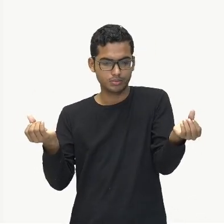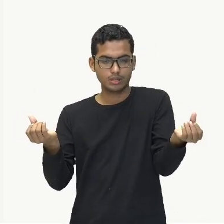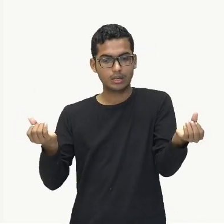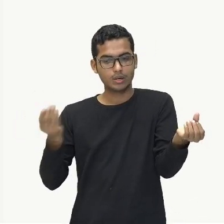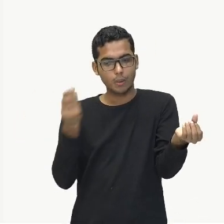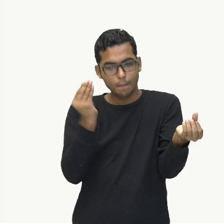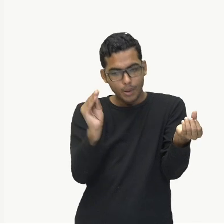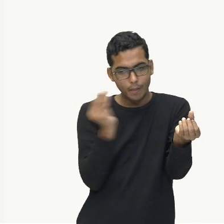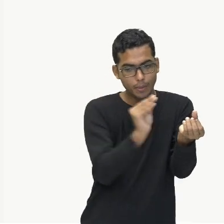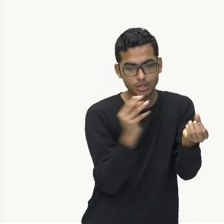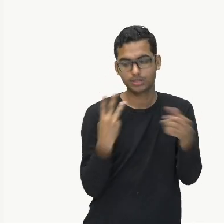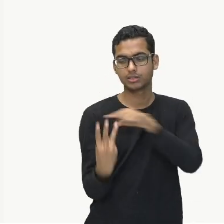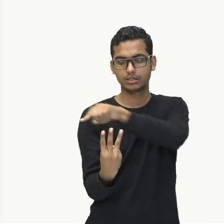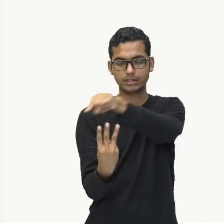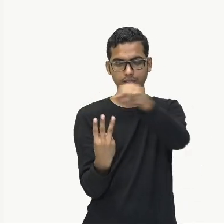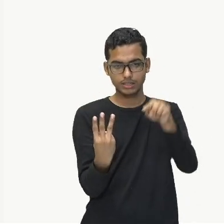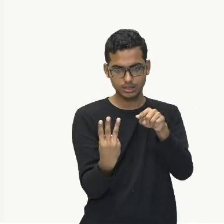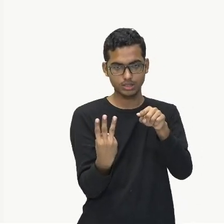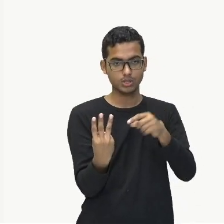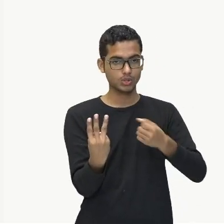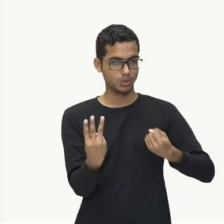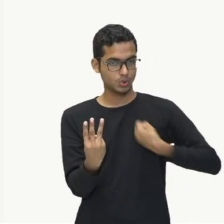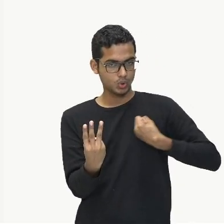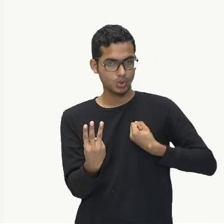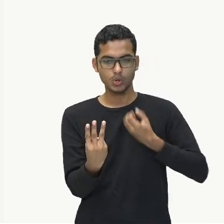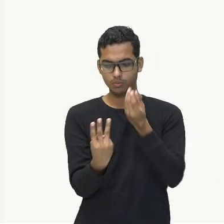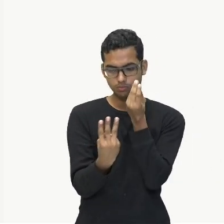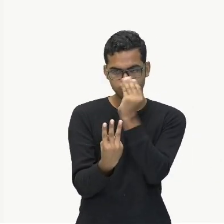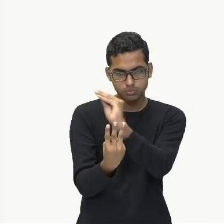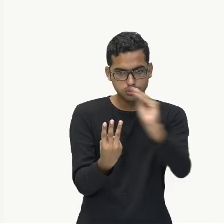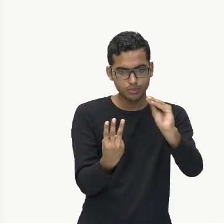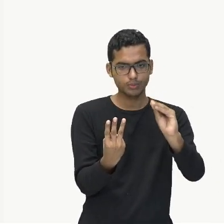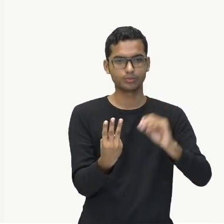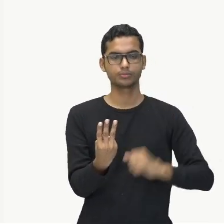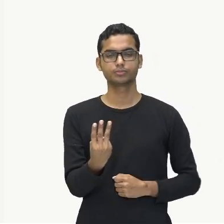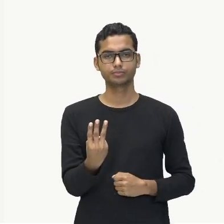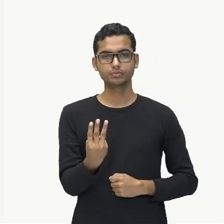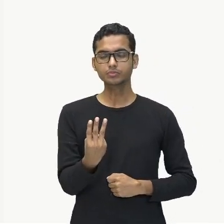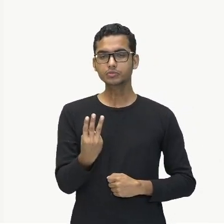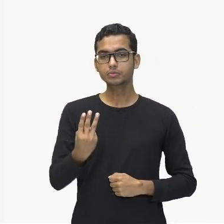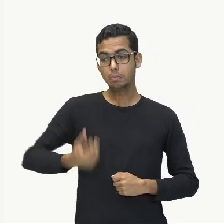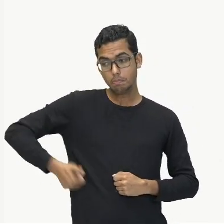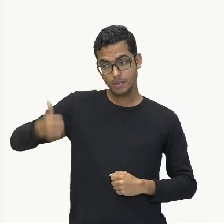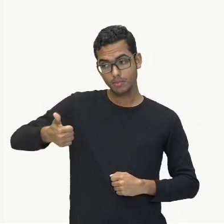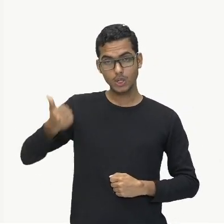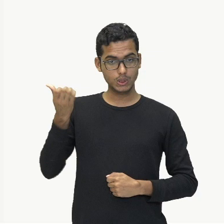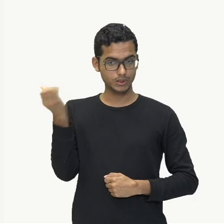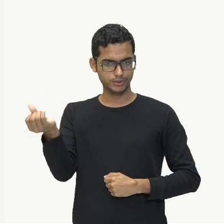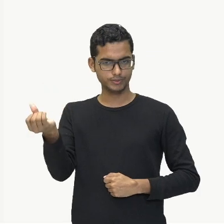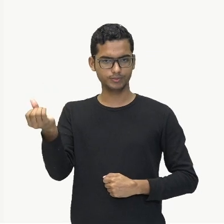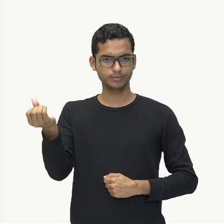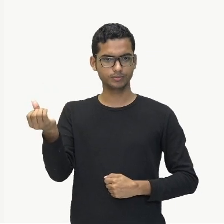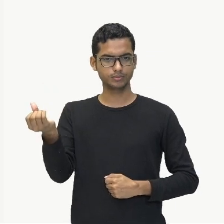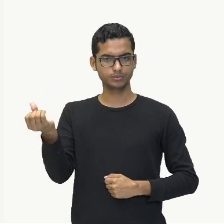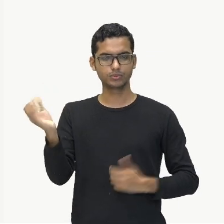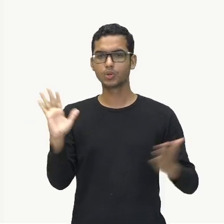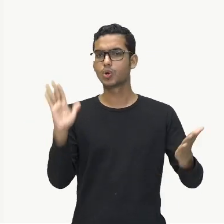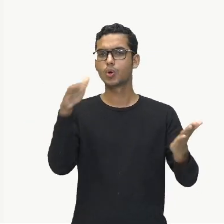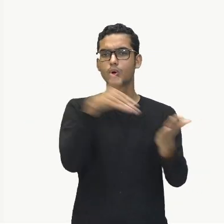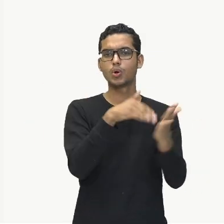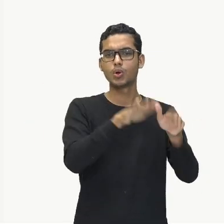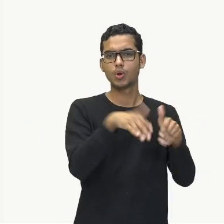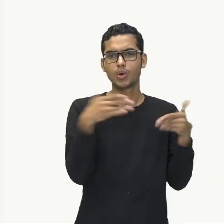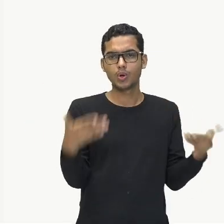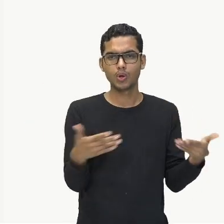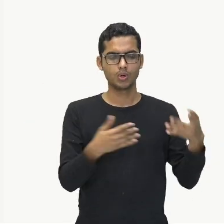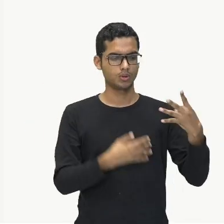e o 486. É isso que ele está falando, tá? Então, o primeiro número aqui é o 6. E o último é